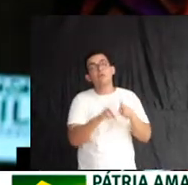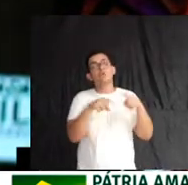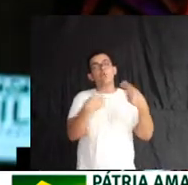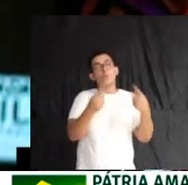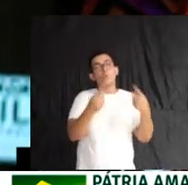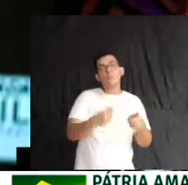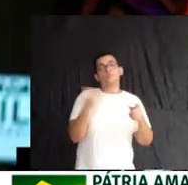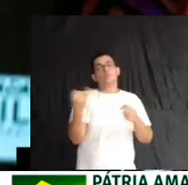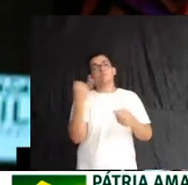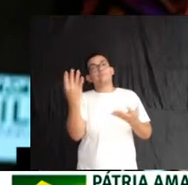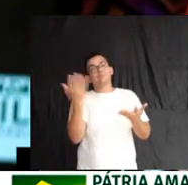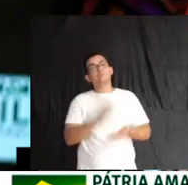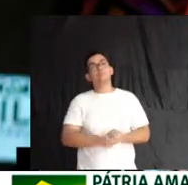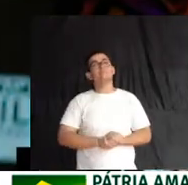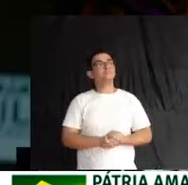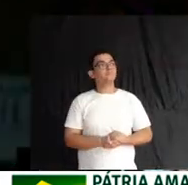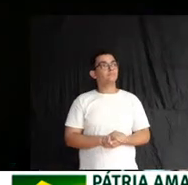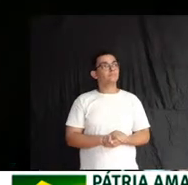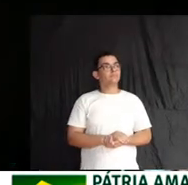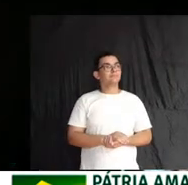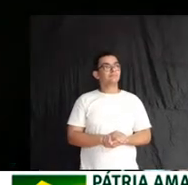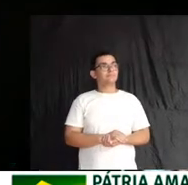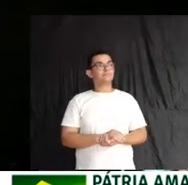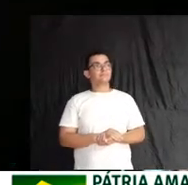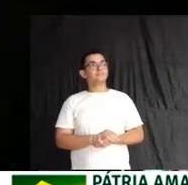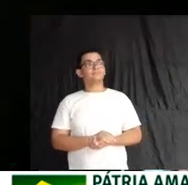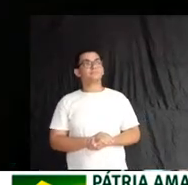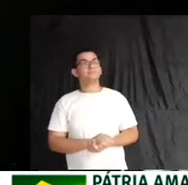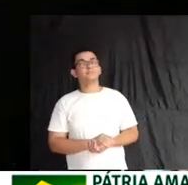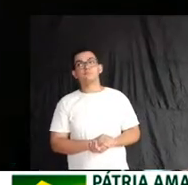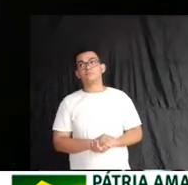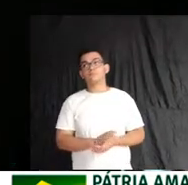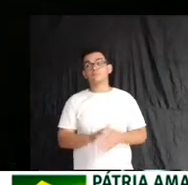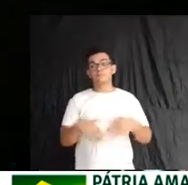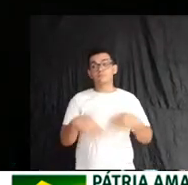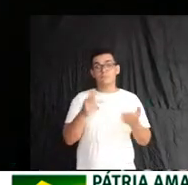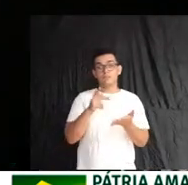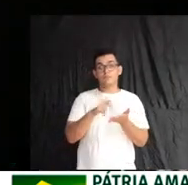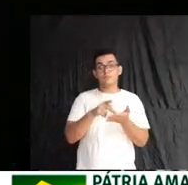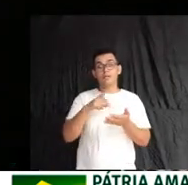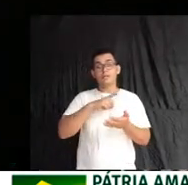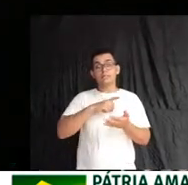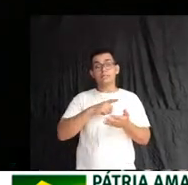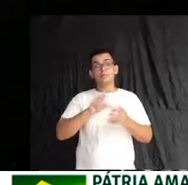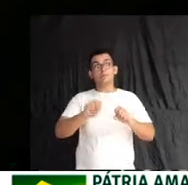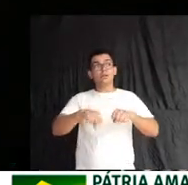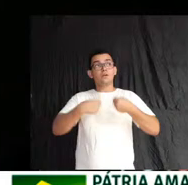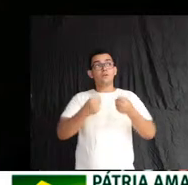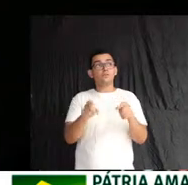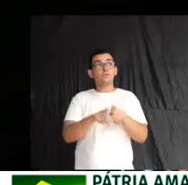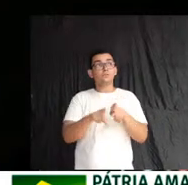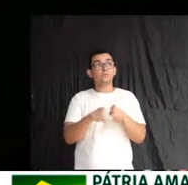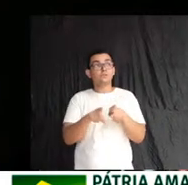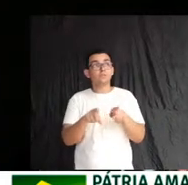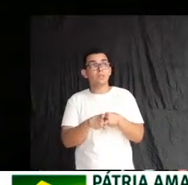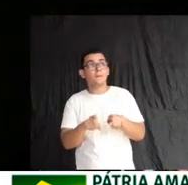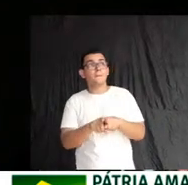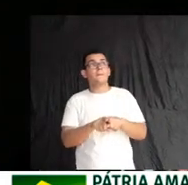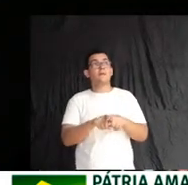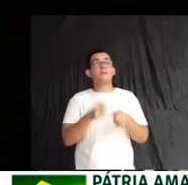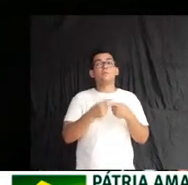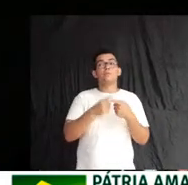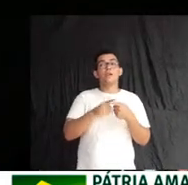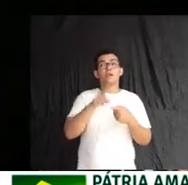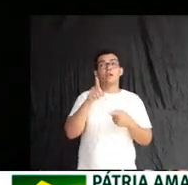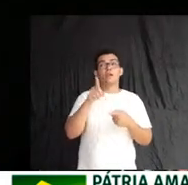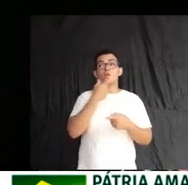David. Na verdade, chegou bem mais recurso, né? Poucas pessoas foram atrás desse recurso, viu, Adriano? O David foi um deles que